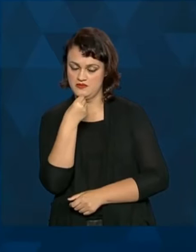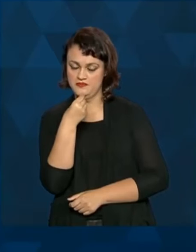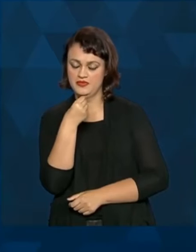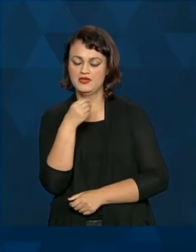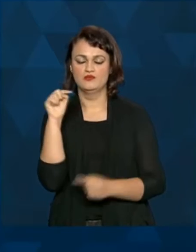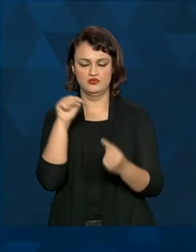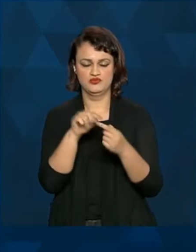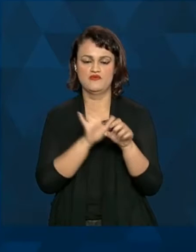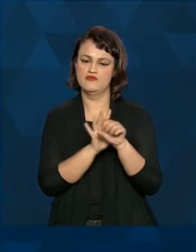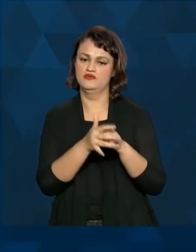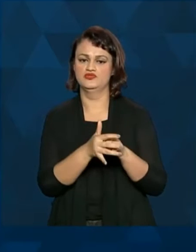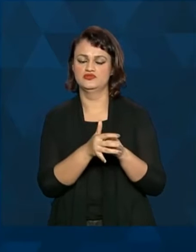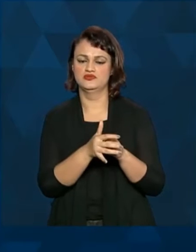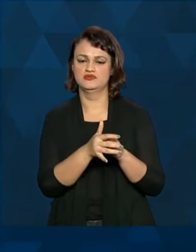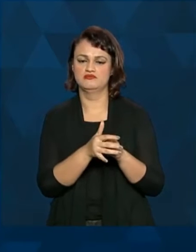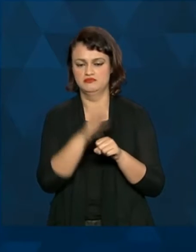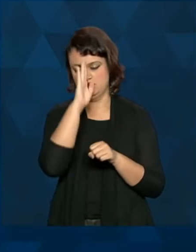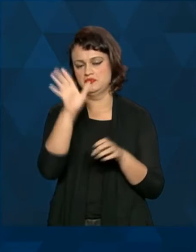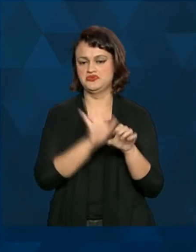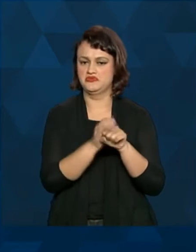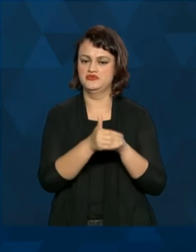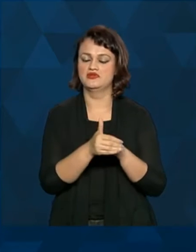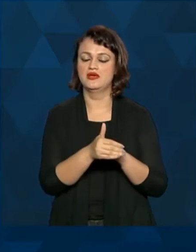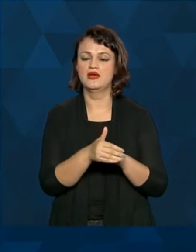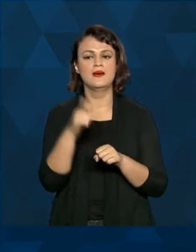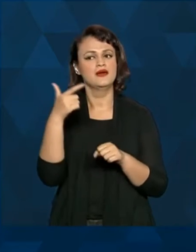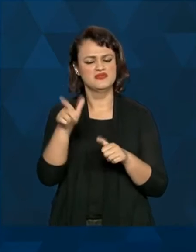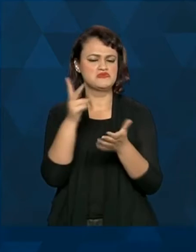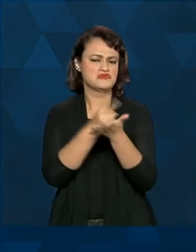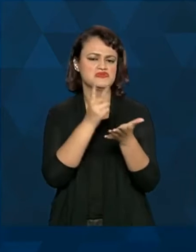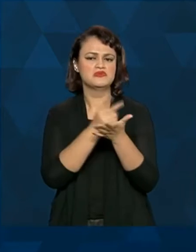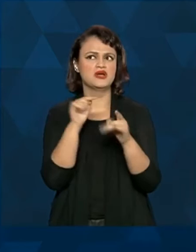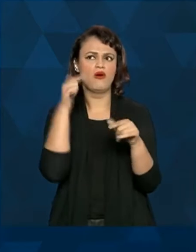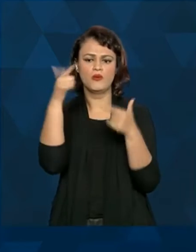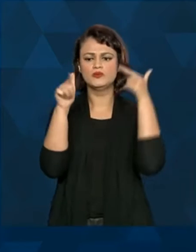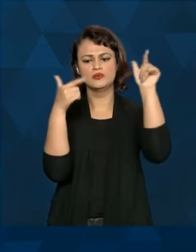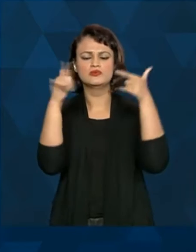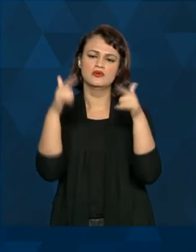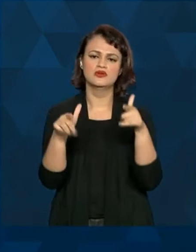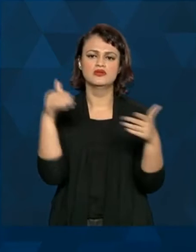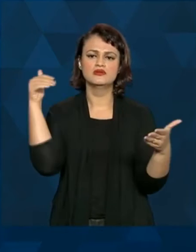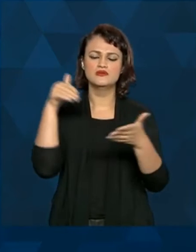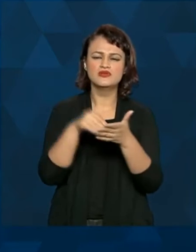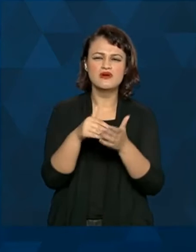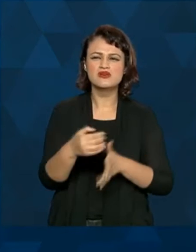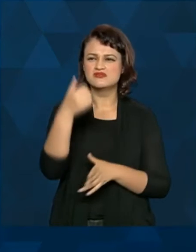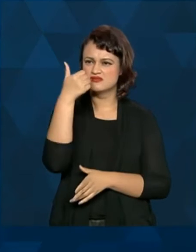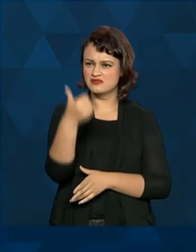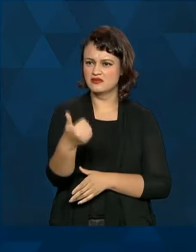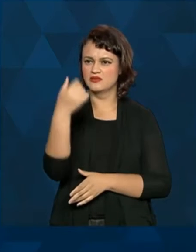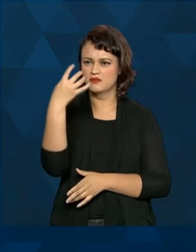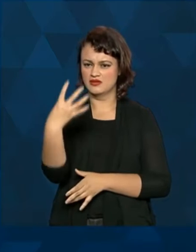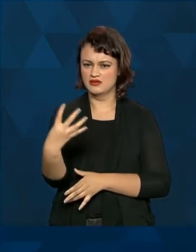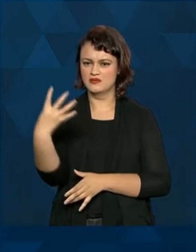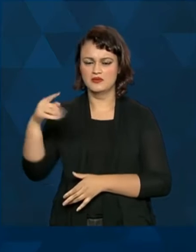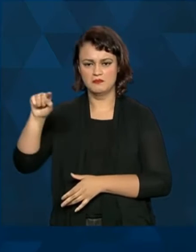por Covid-19, né? No caso especificamente por Covid-19, mas isso se mantém para todas as outras, que no total dá